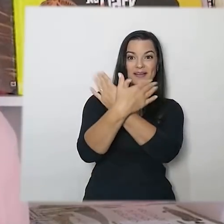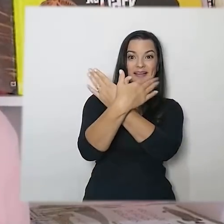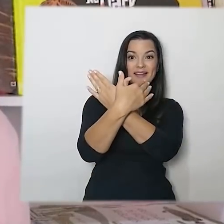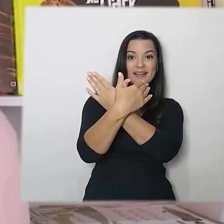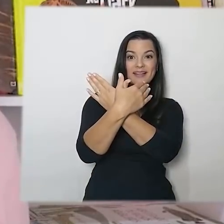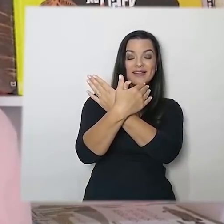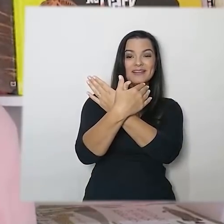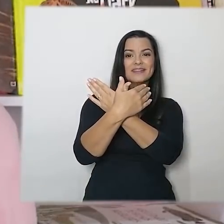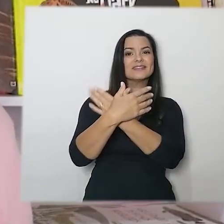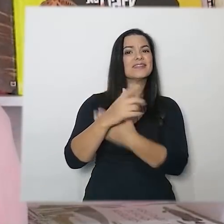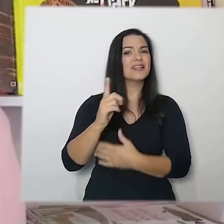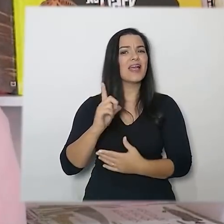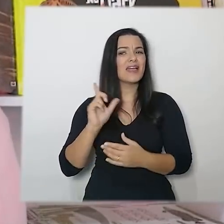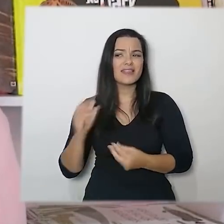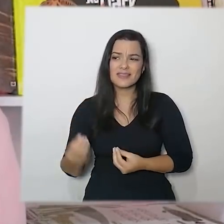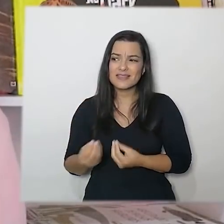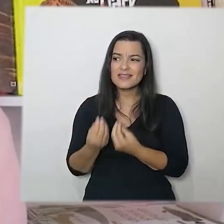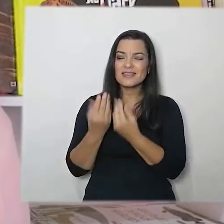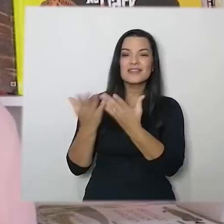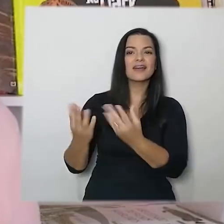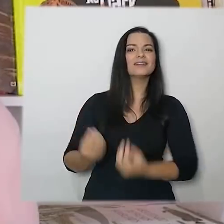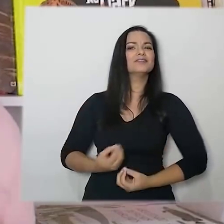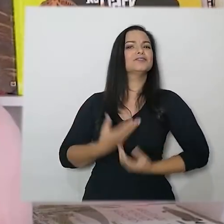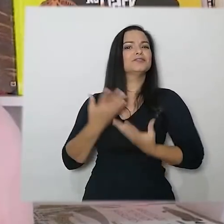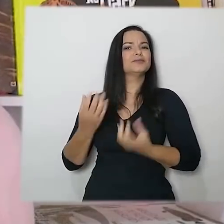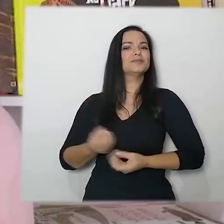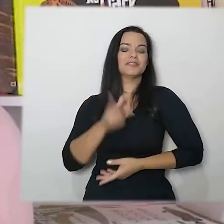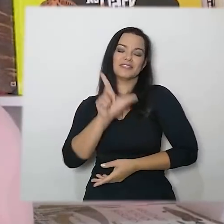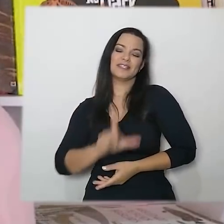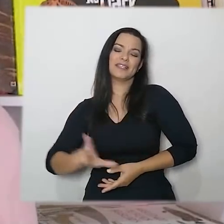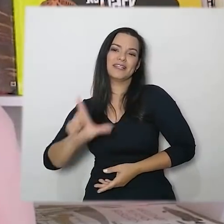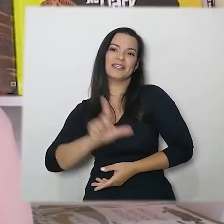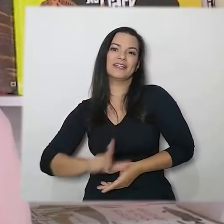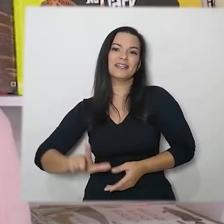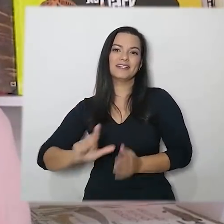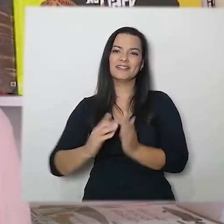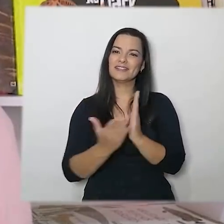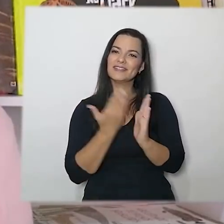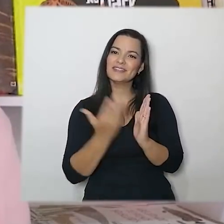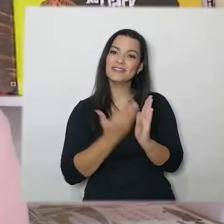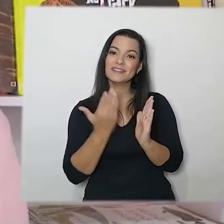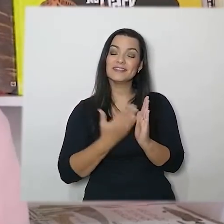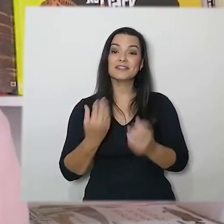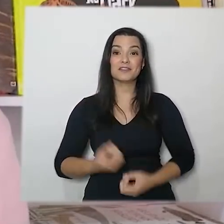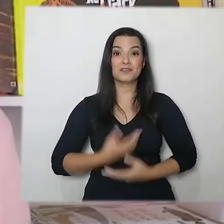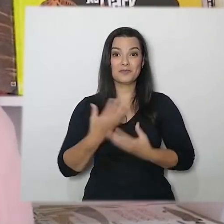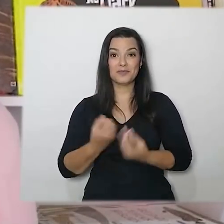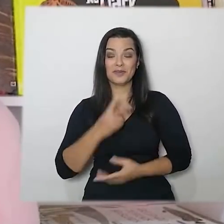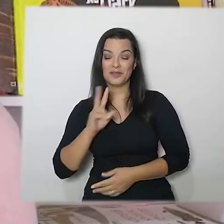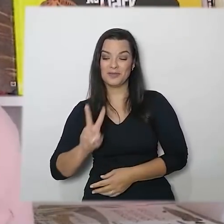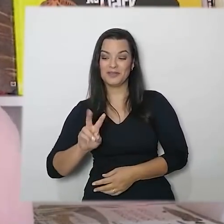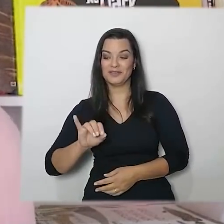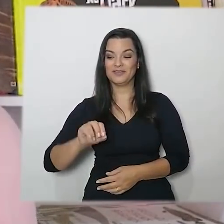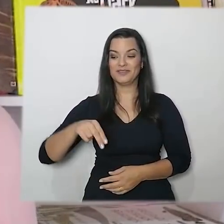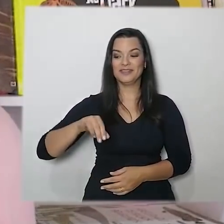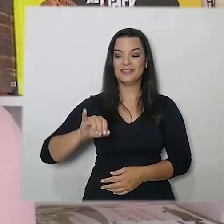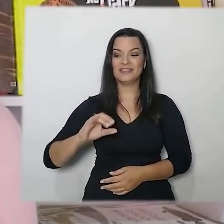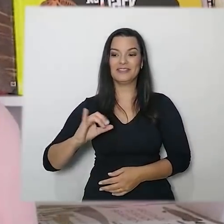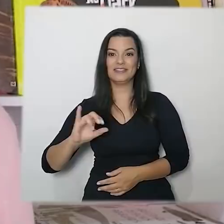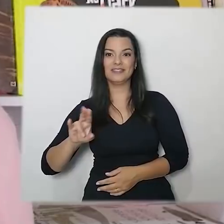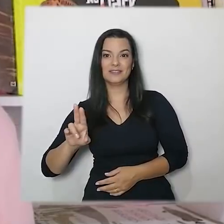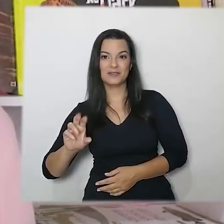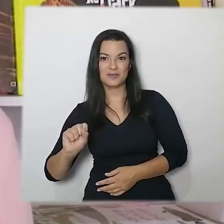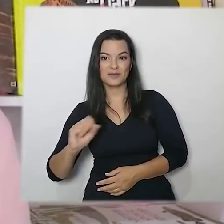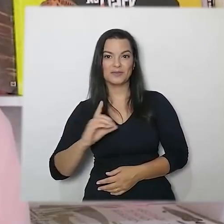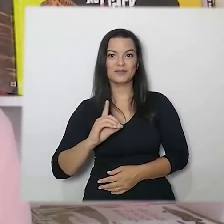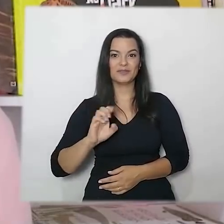de inspiração para a literatura, tanto no poema do Vinícius de Moraes, As Borboletas, quanto no livro